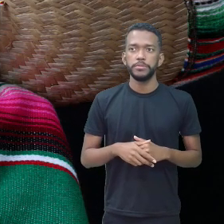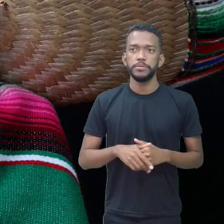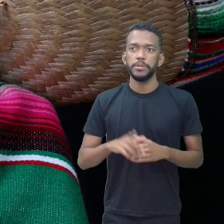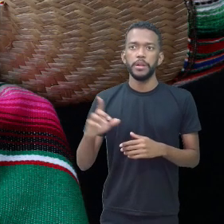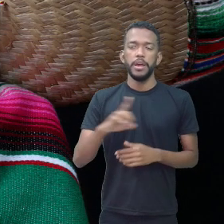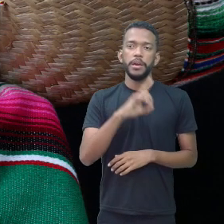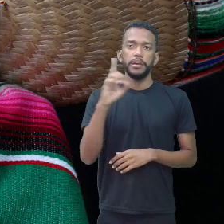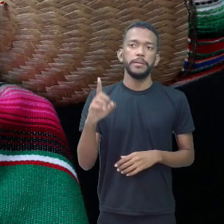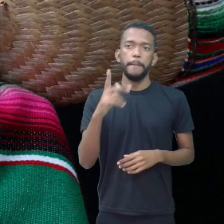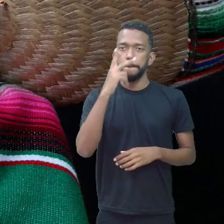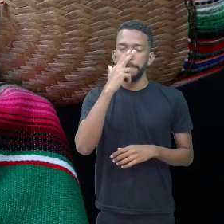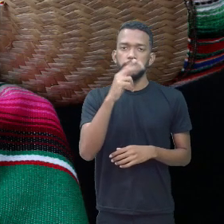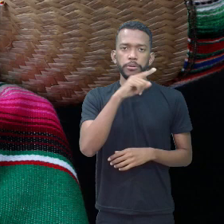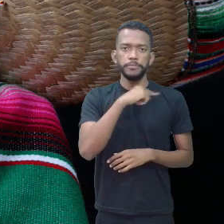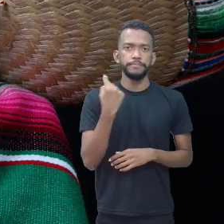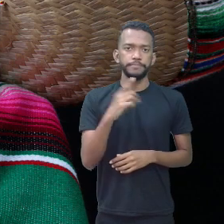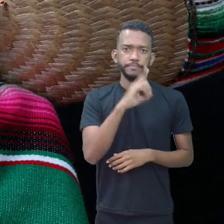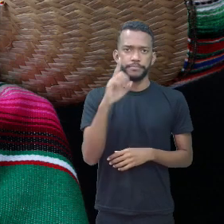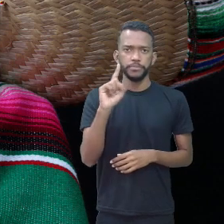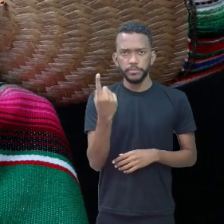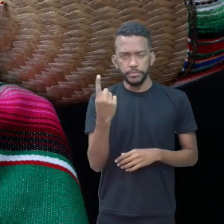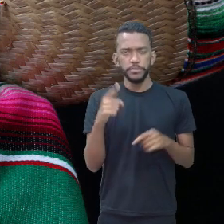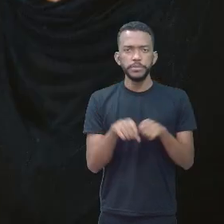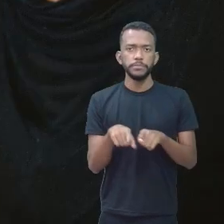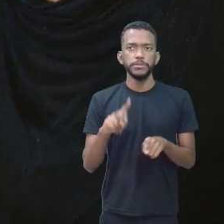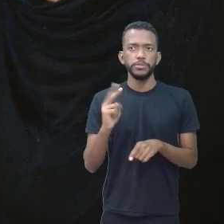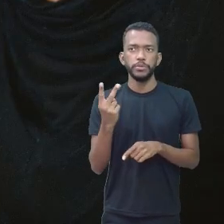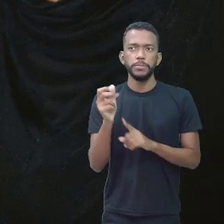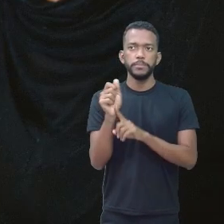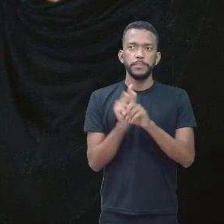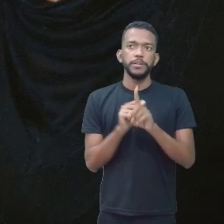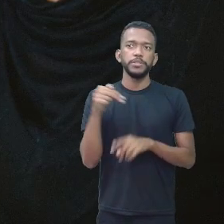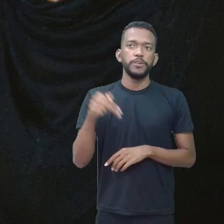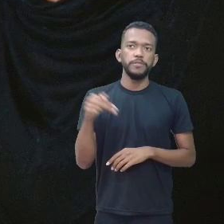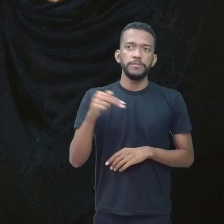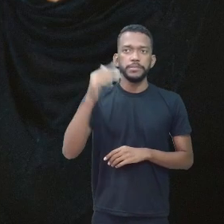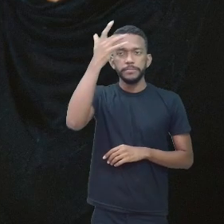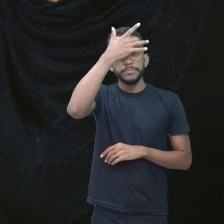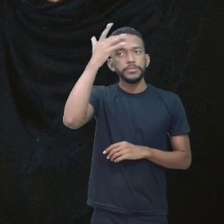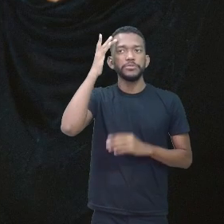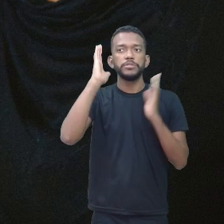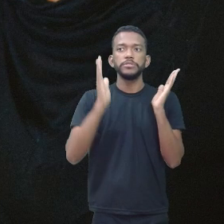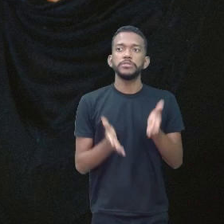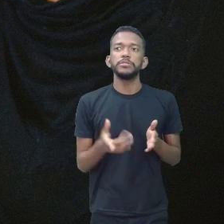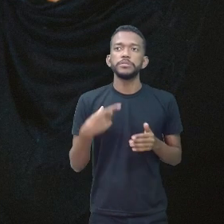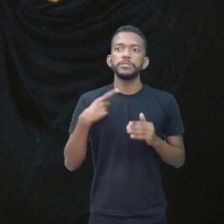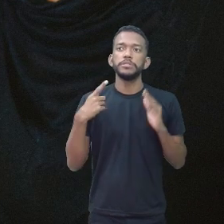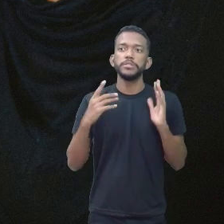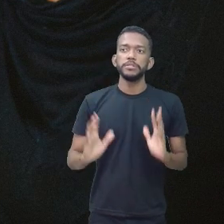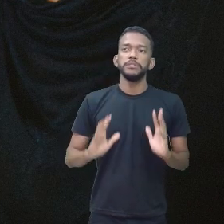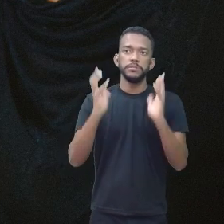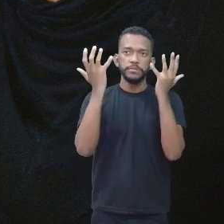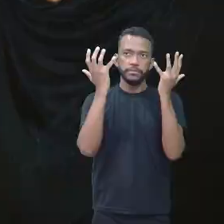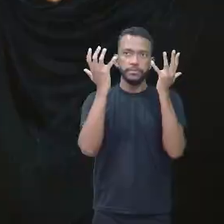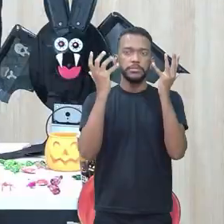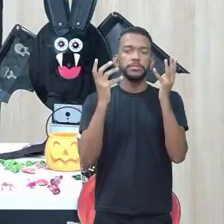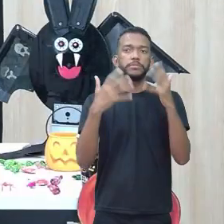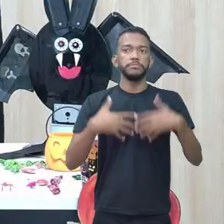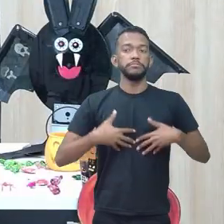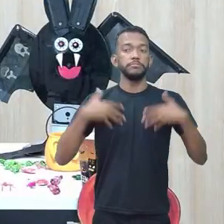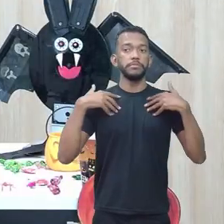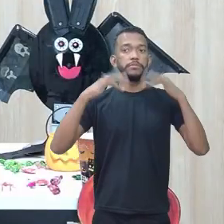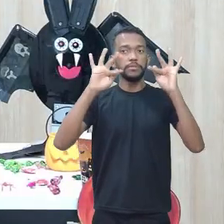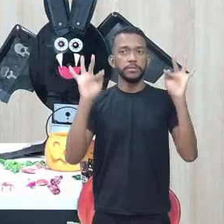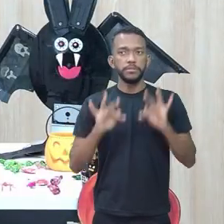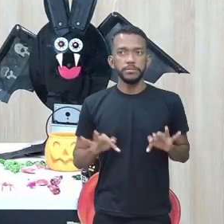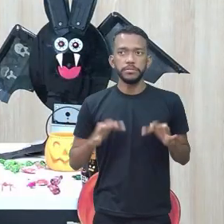espécie de finados que acontece no dia 1 e 2 de novembro, em que as pessoas... É uma festa, na verdade, feliz,